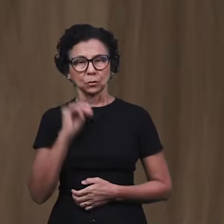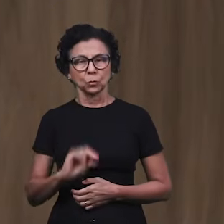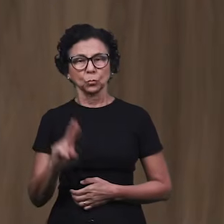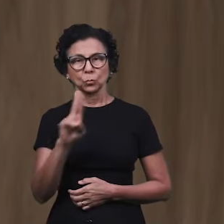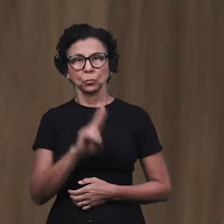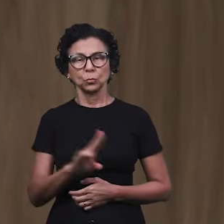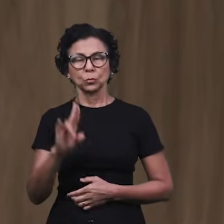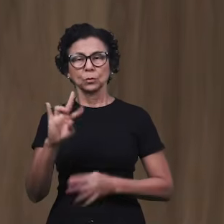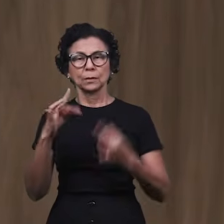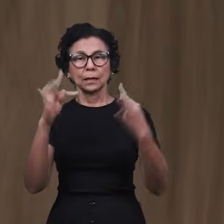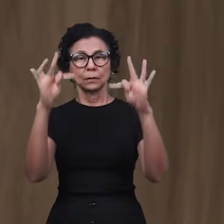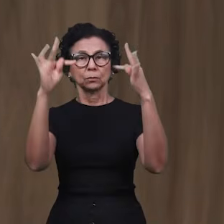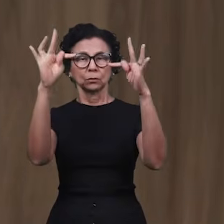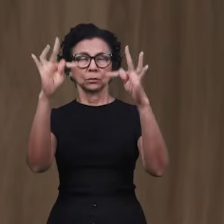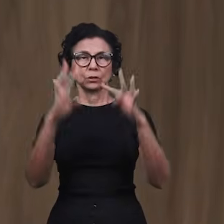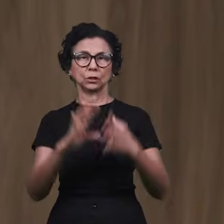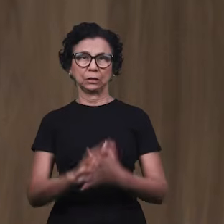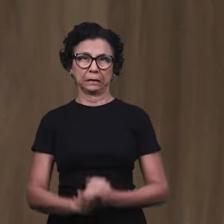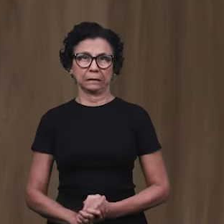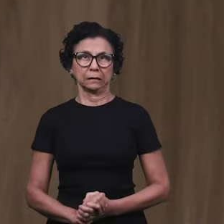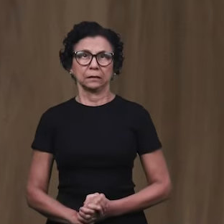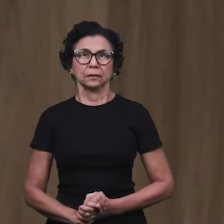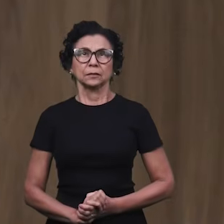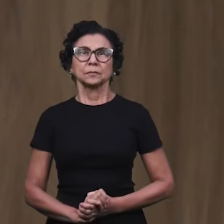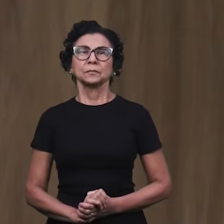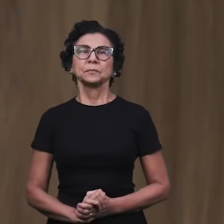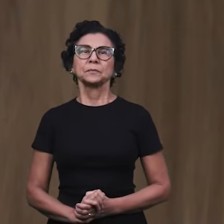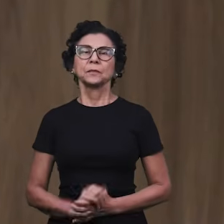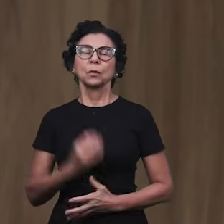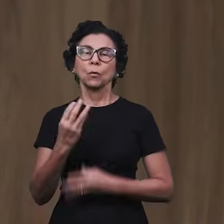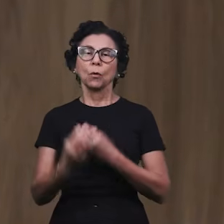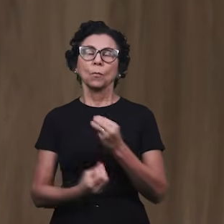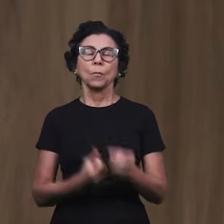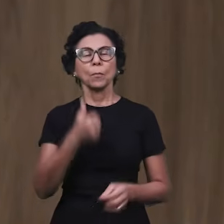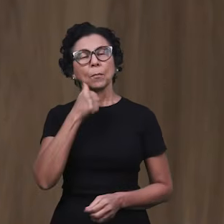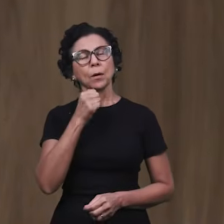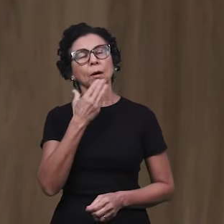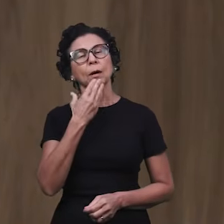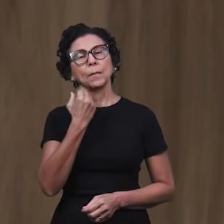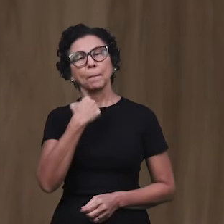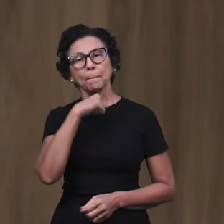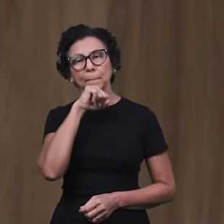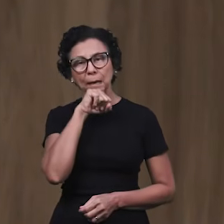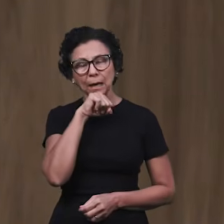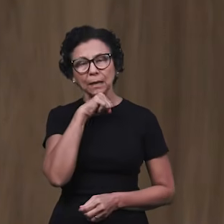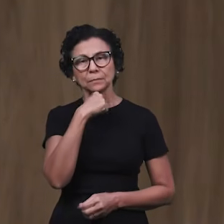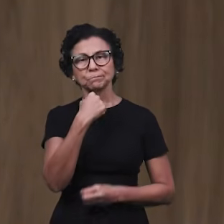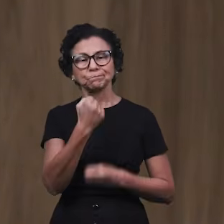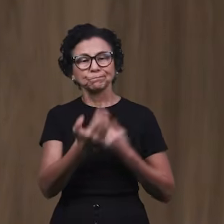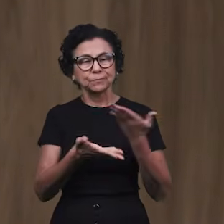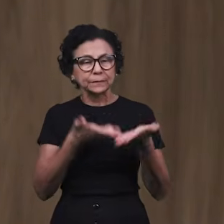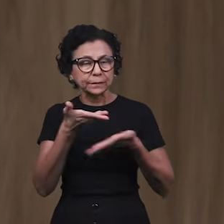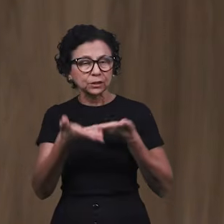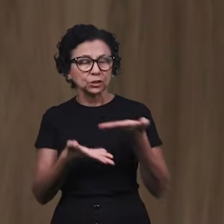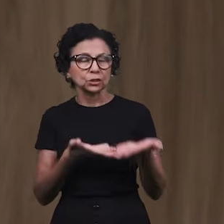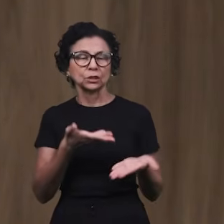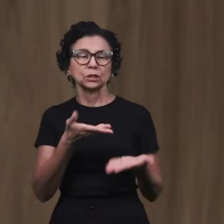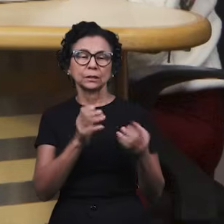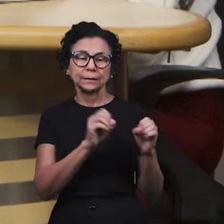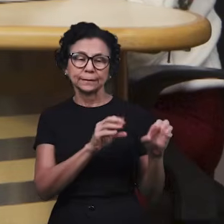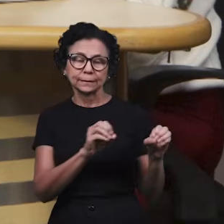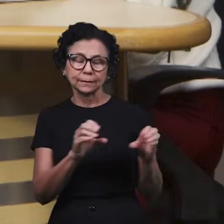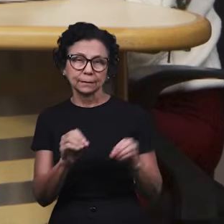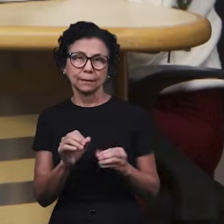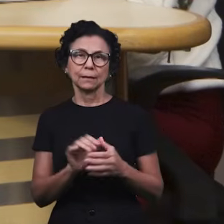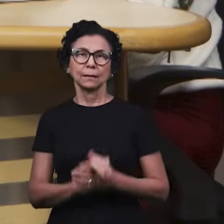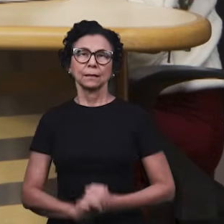pais devem fazer essa orientação. E aí hoje a gente traz então, Jaque, né, como que a